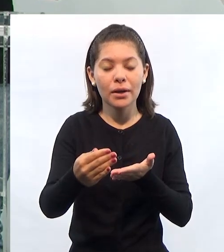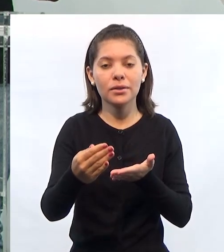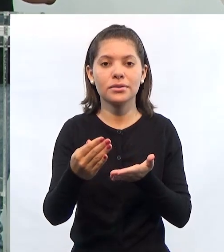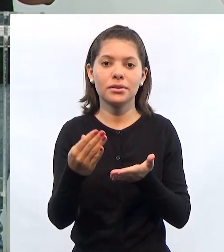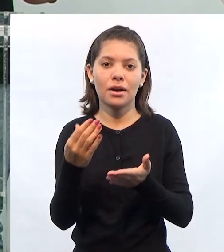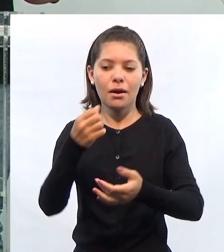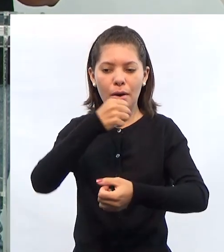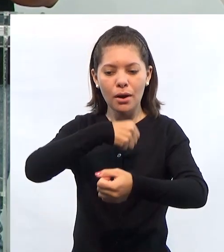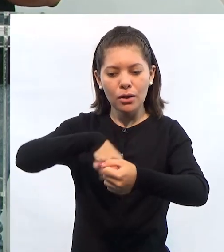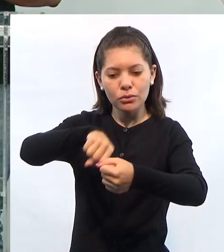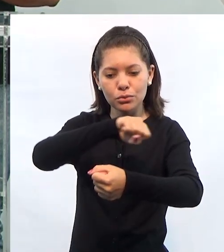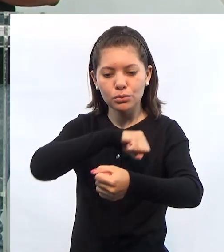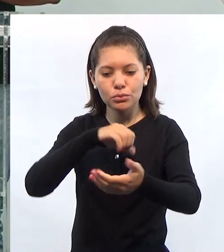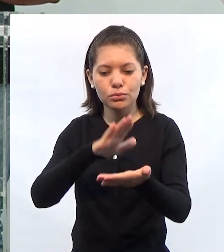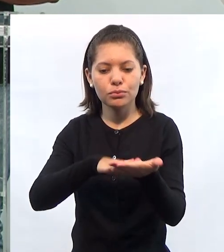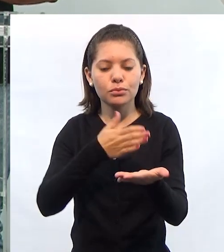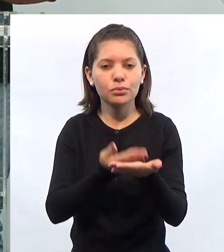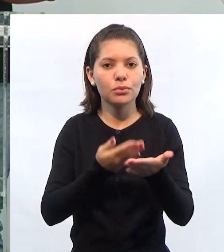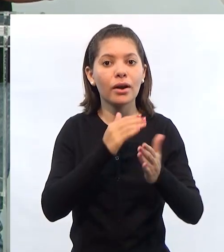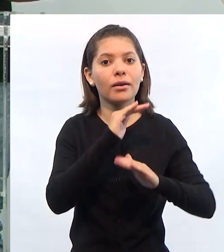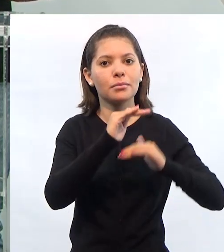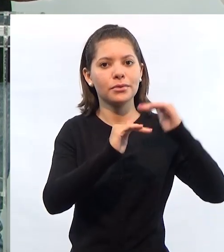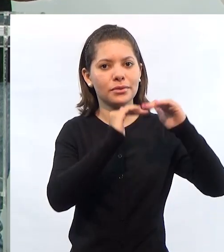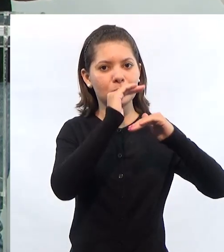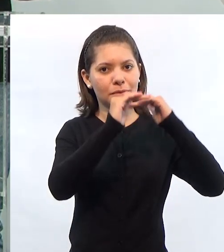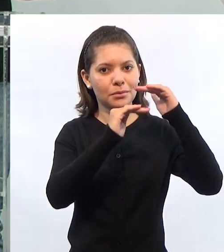cozinheiro começa a fritar, ele é um produto em processamento.